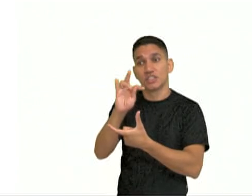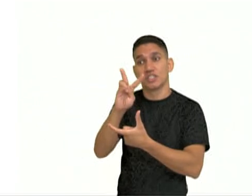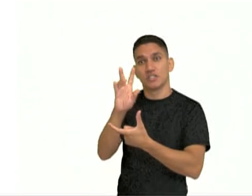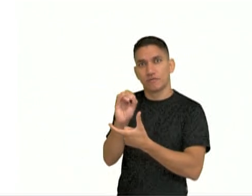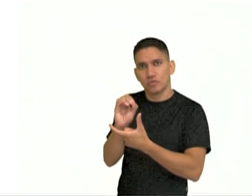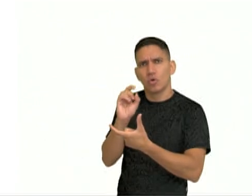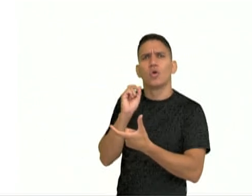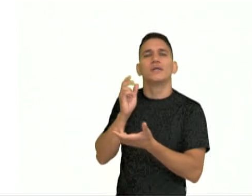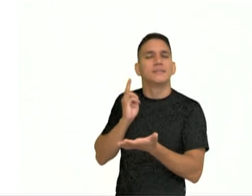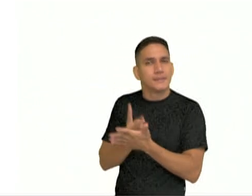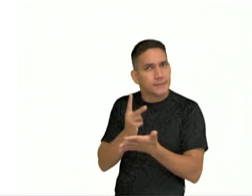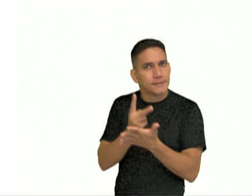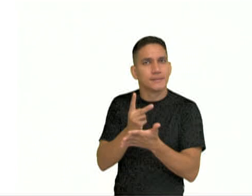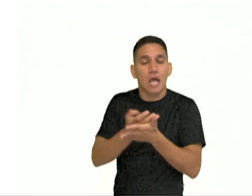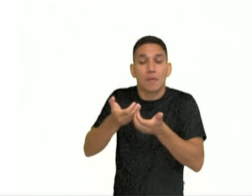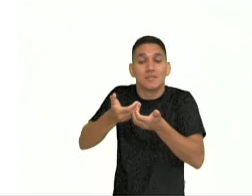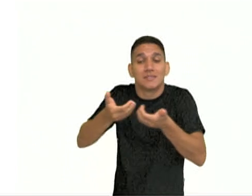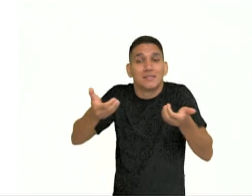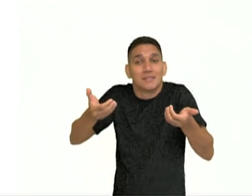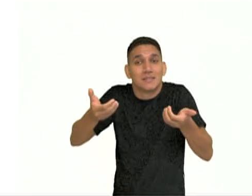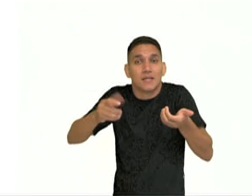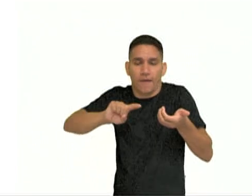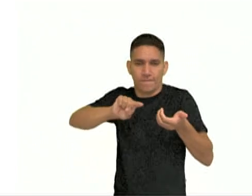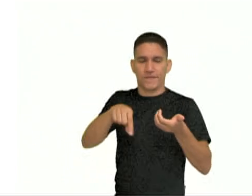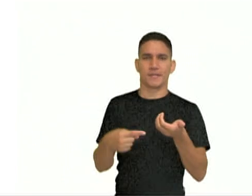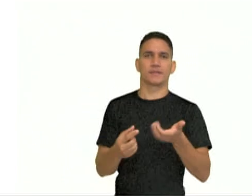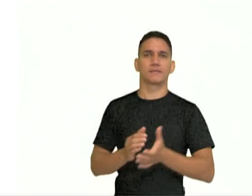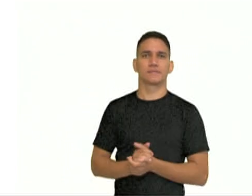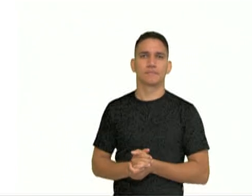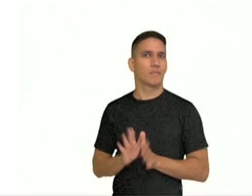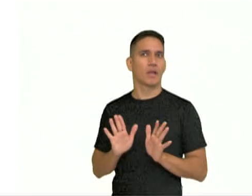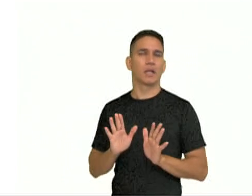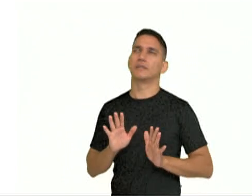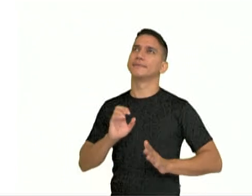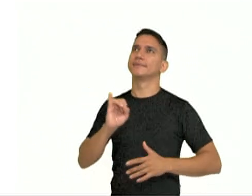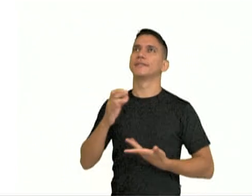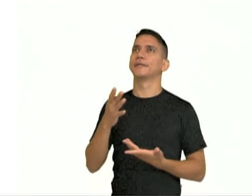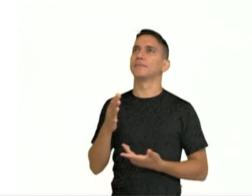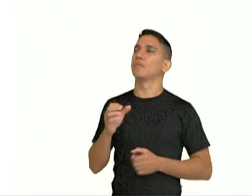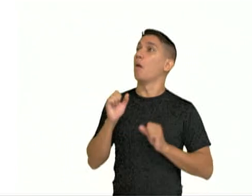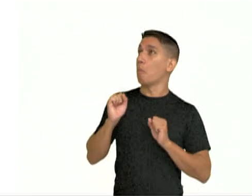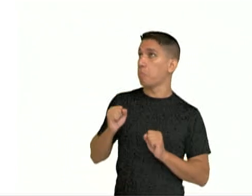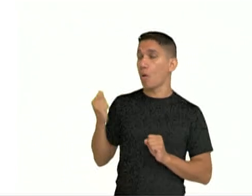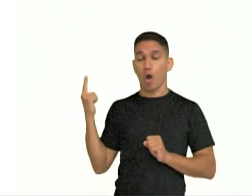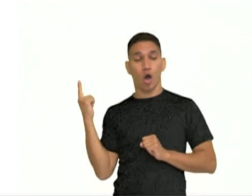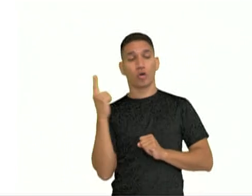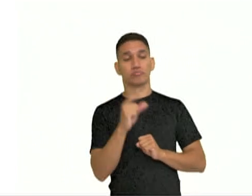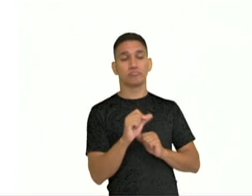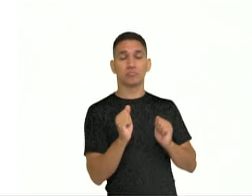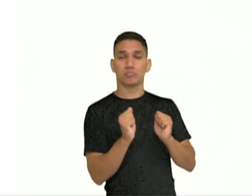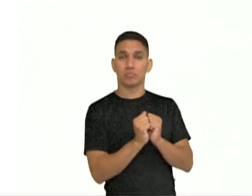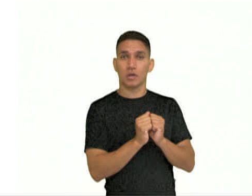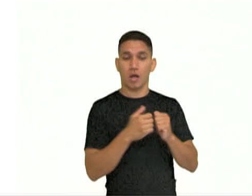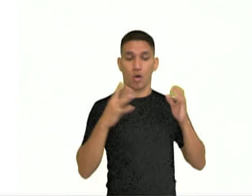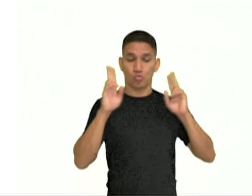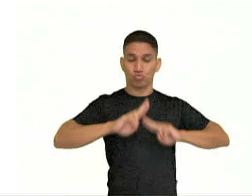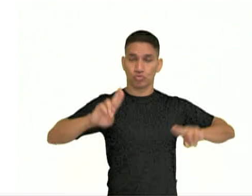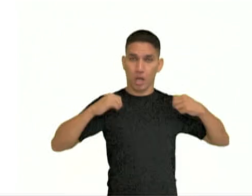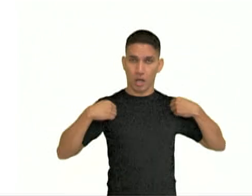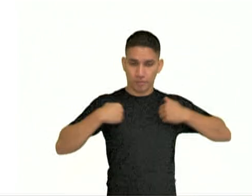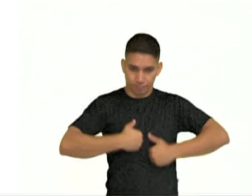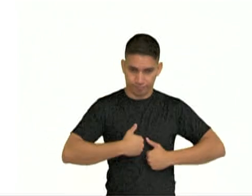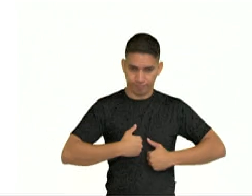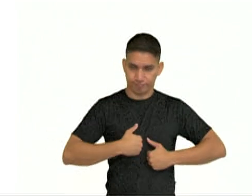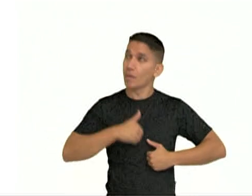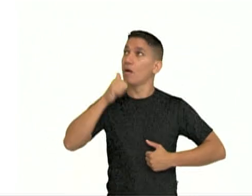vocativo sempre vem separado por vírgulas. Mesmo que fosse assim, ó, posso ir com minha fantasia, vírgula, mamãe.